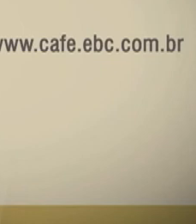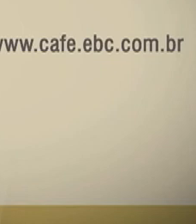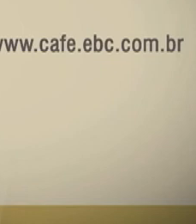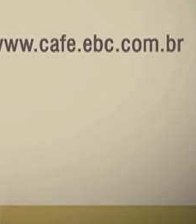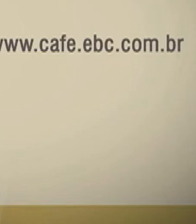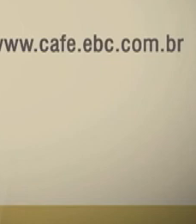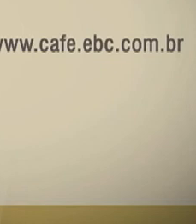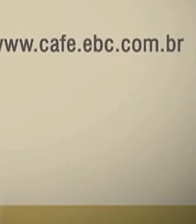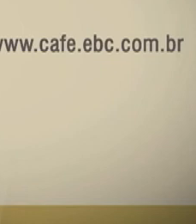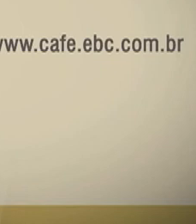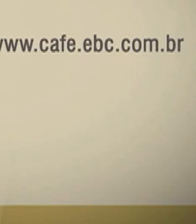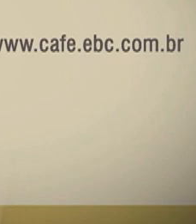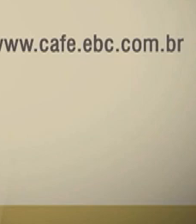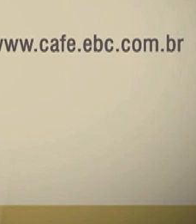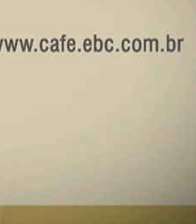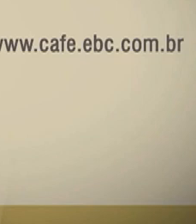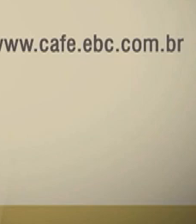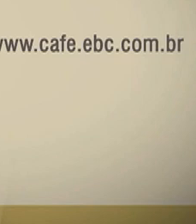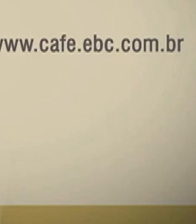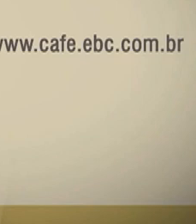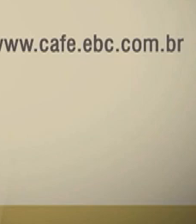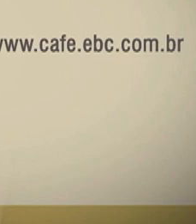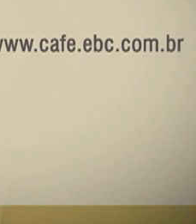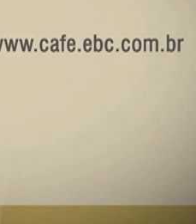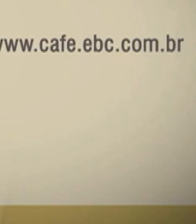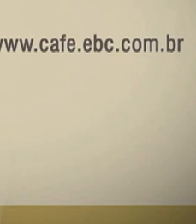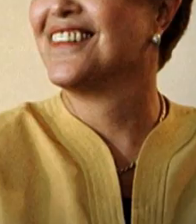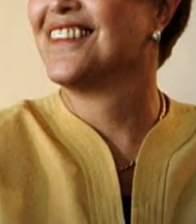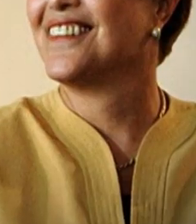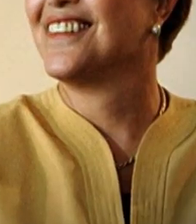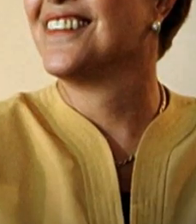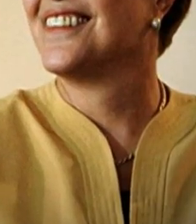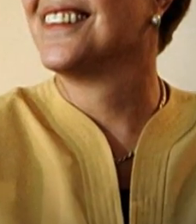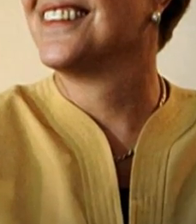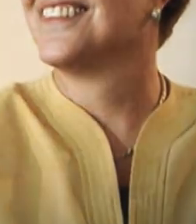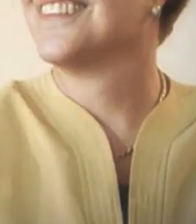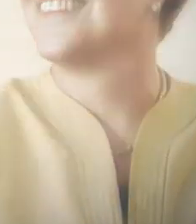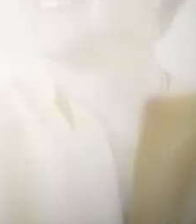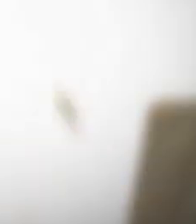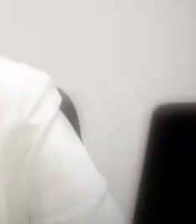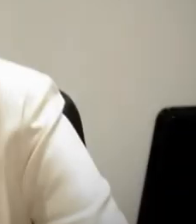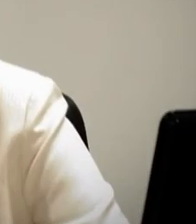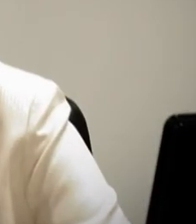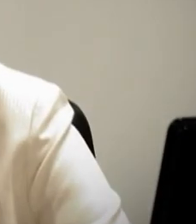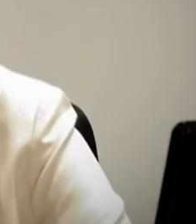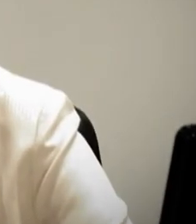www.ebc.com.br nós voltamos na próxima segunda-feira Até lá